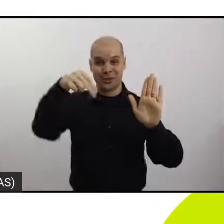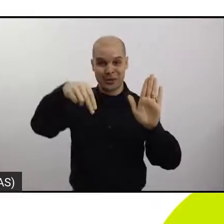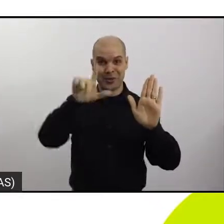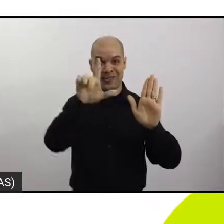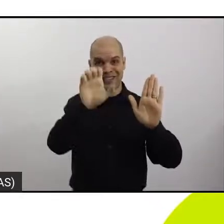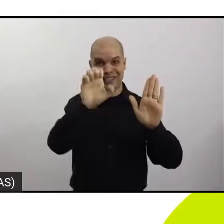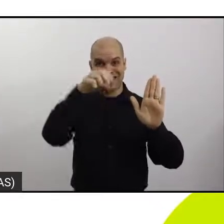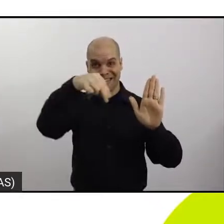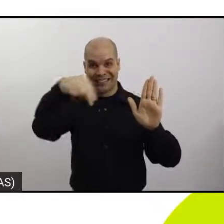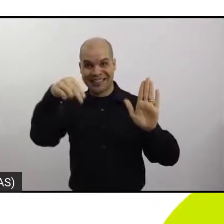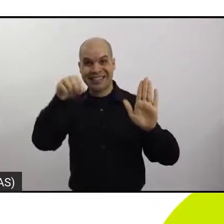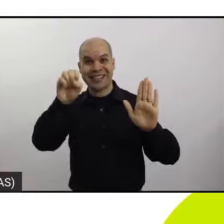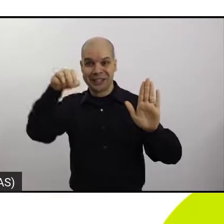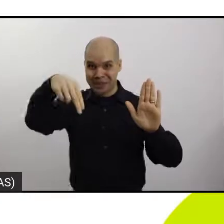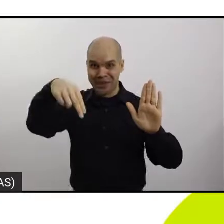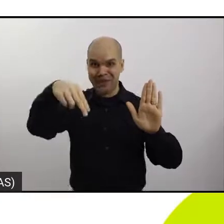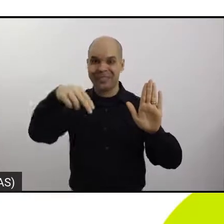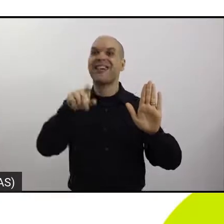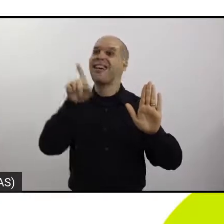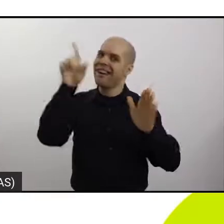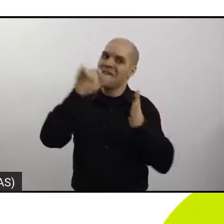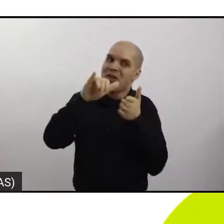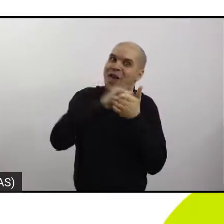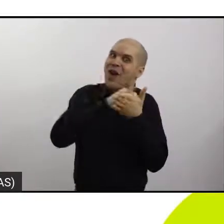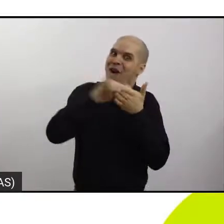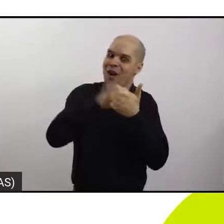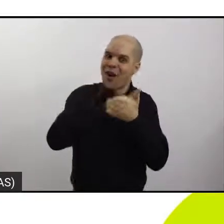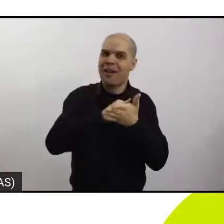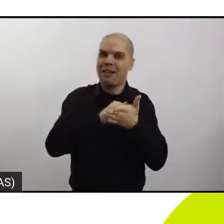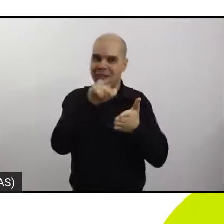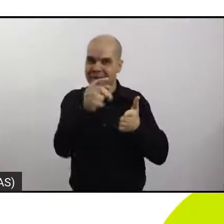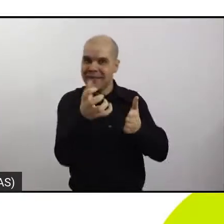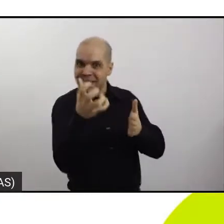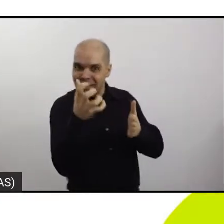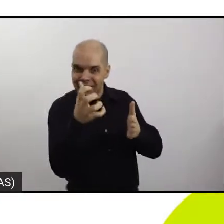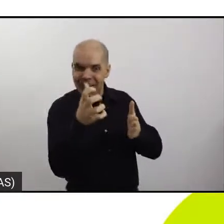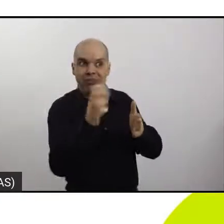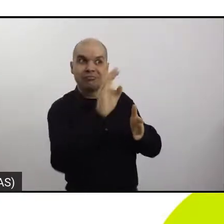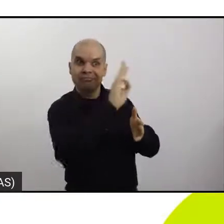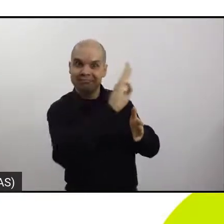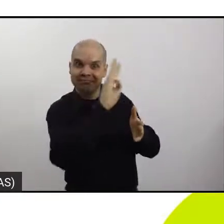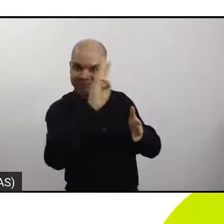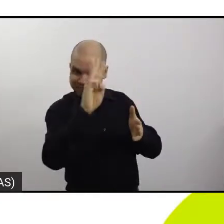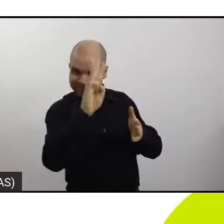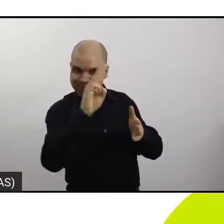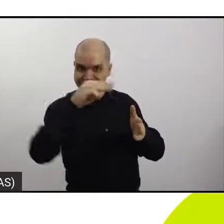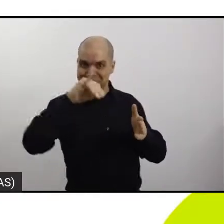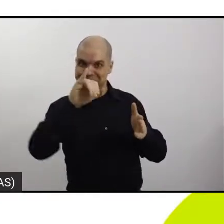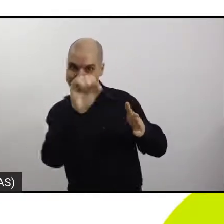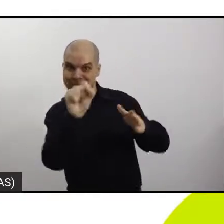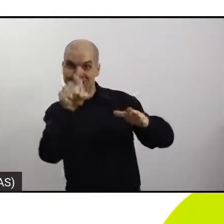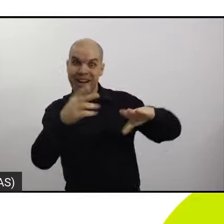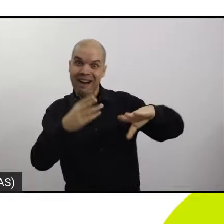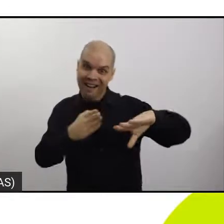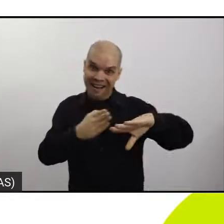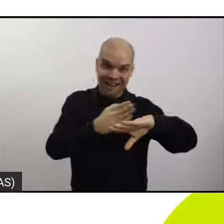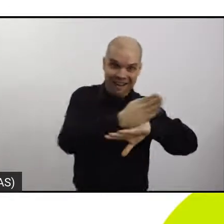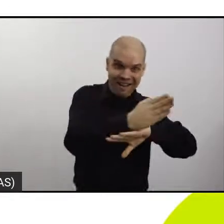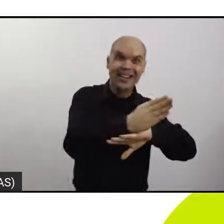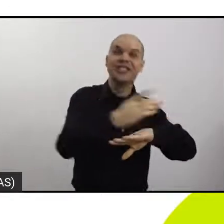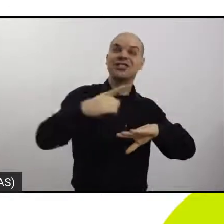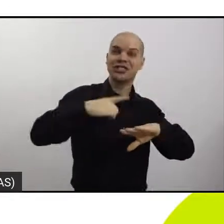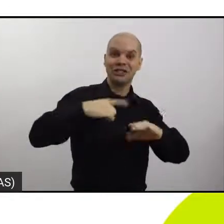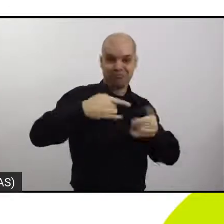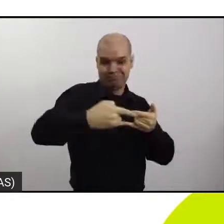para poder pegar os ingressos, para poder selecionar esses ingressos. Então, fica aqui o convite. Agora que a gente vai começar